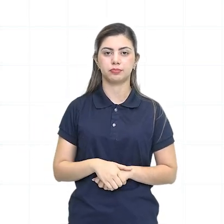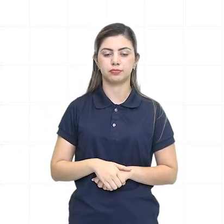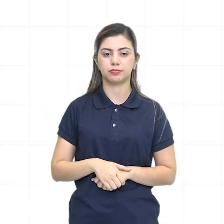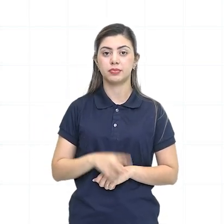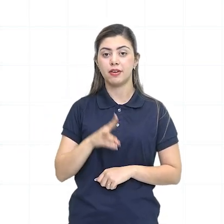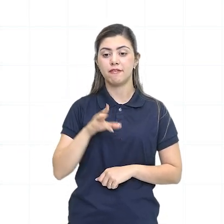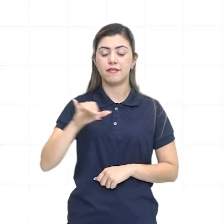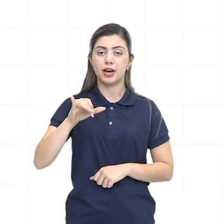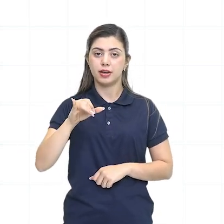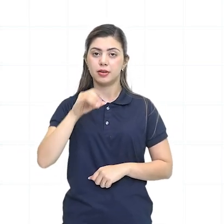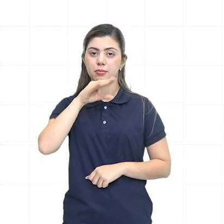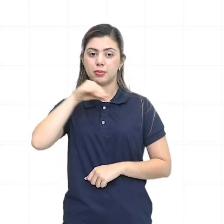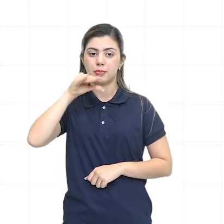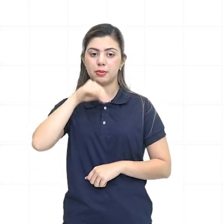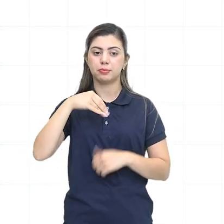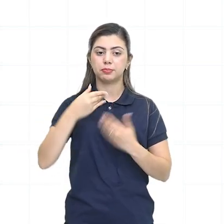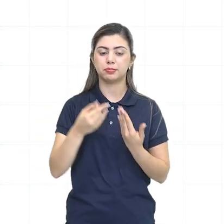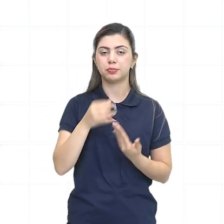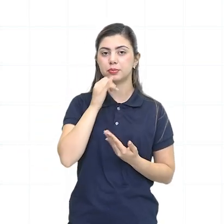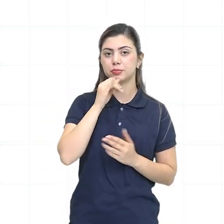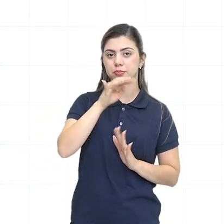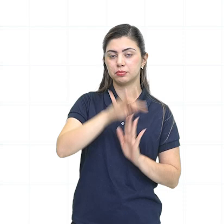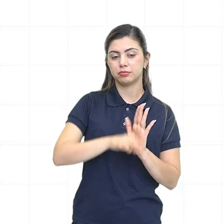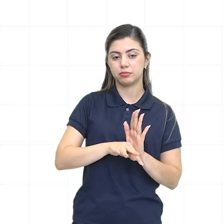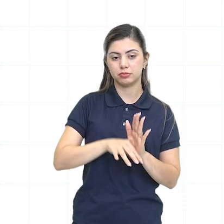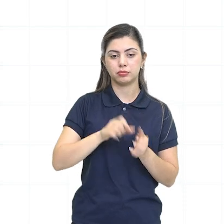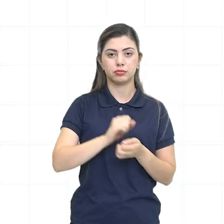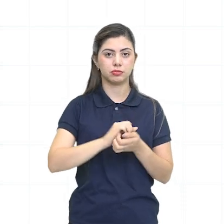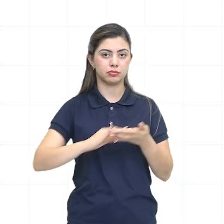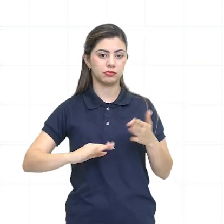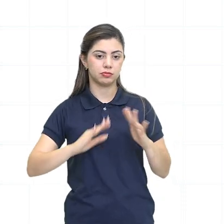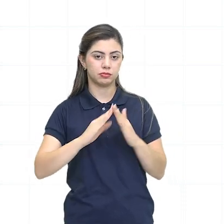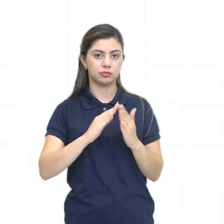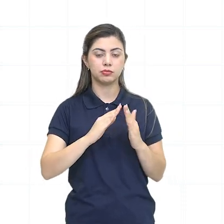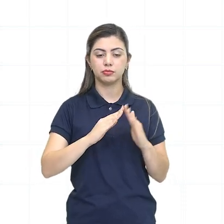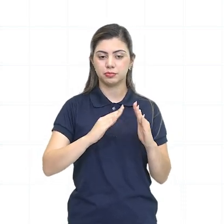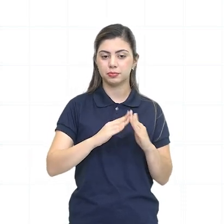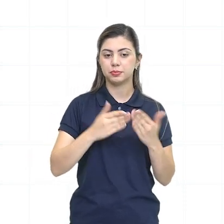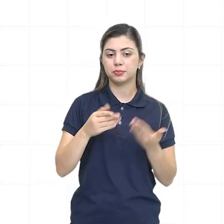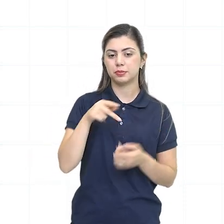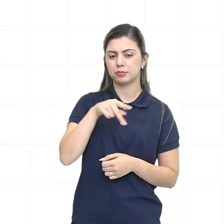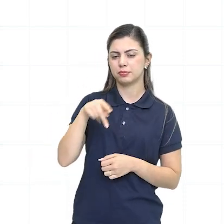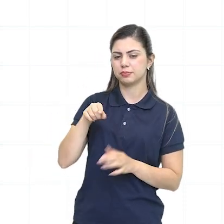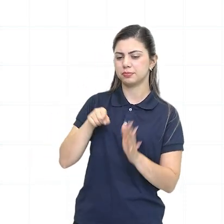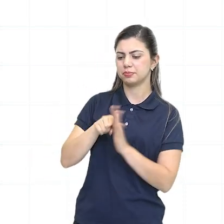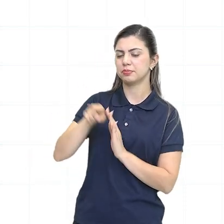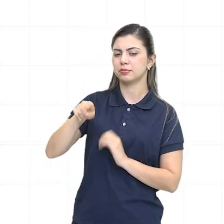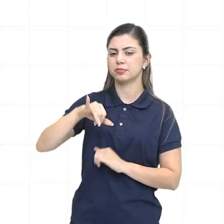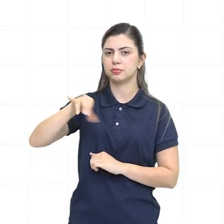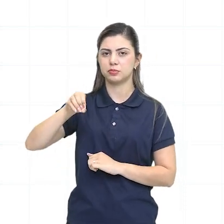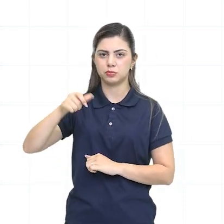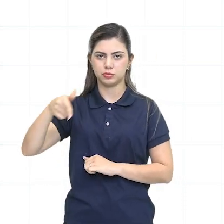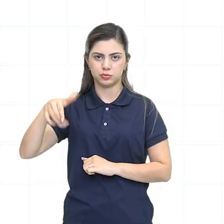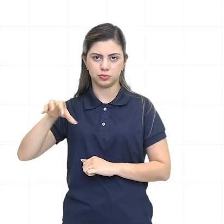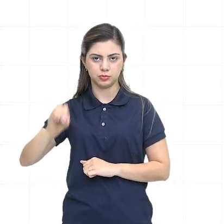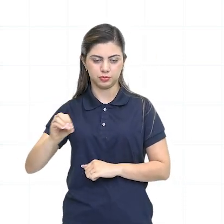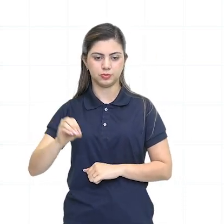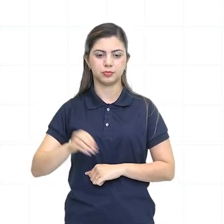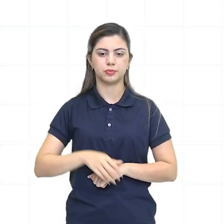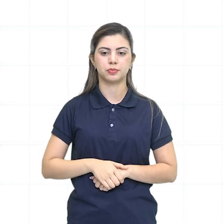O nome do texto, lição de casa. A professora pergunta para o Joãozinho.